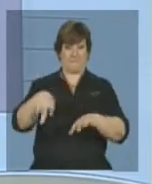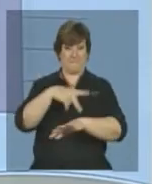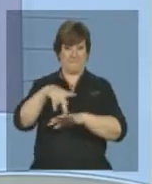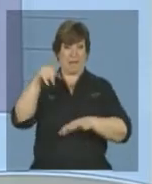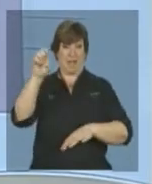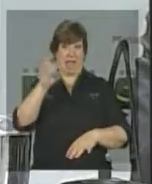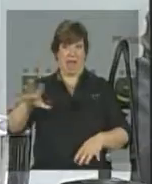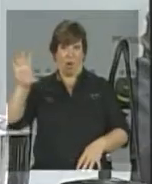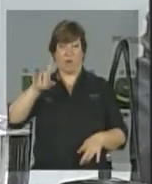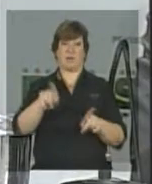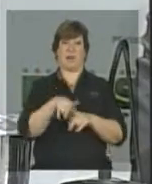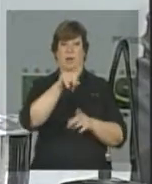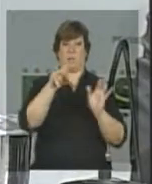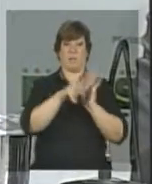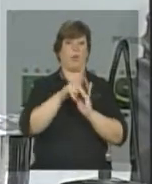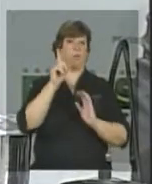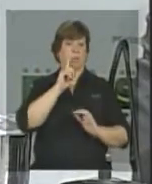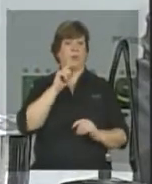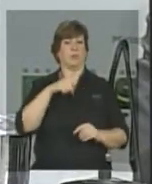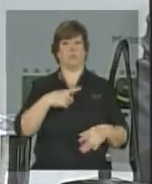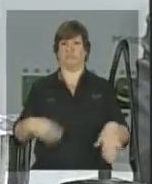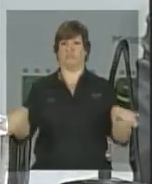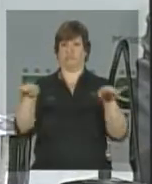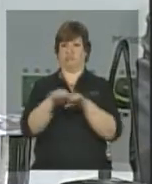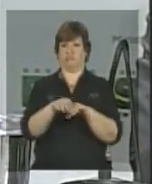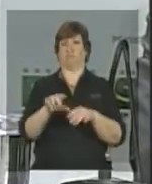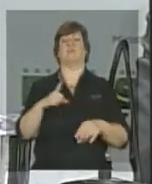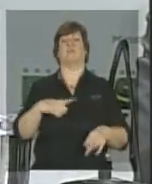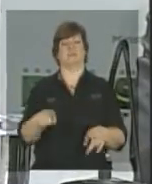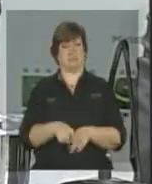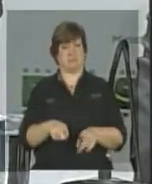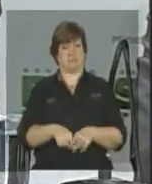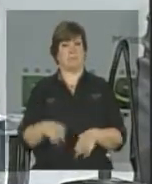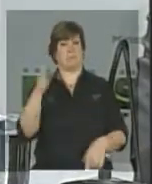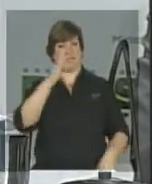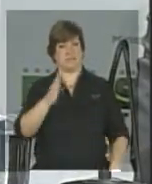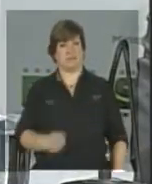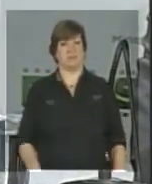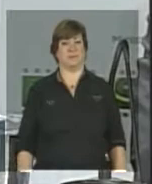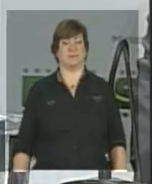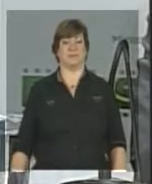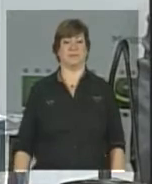Estados Unidos, no mesmo índice de doação por milhão de população.